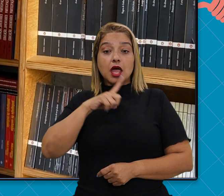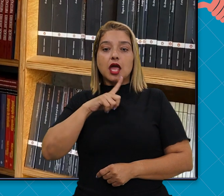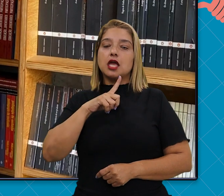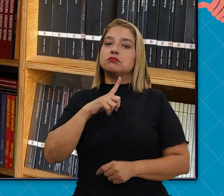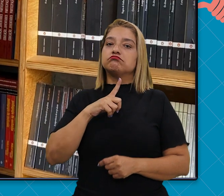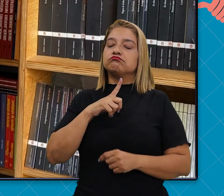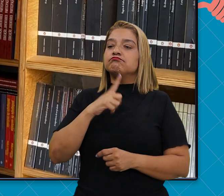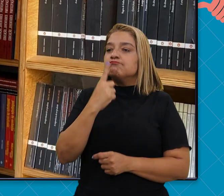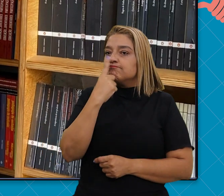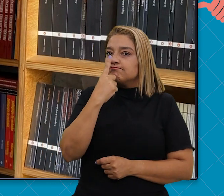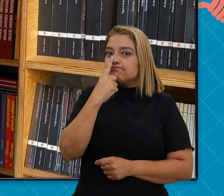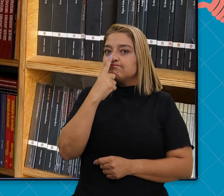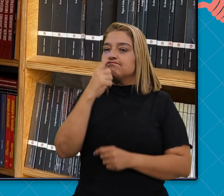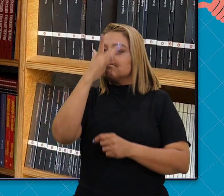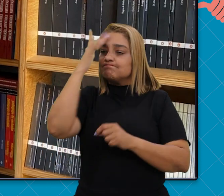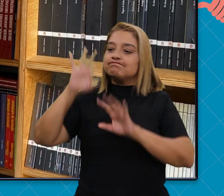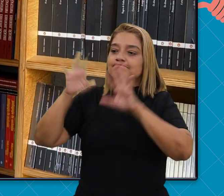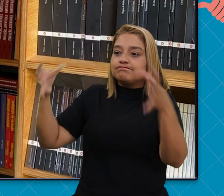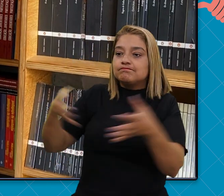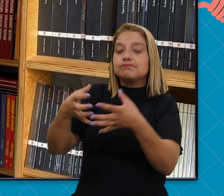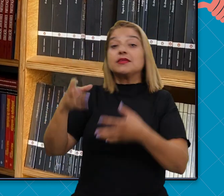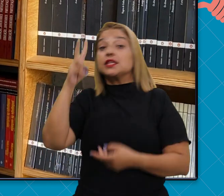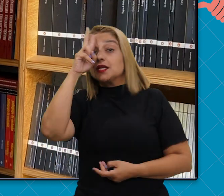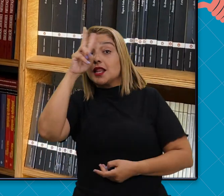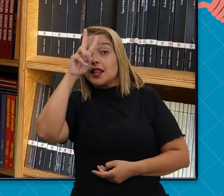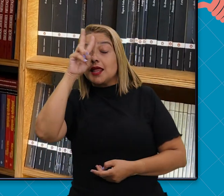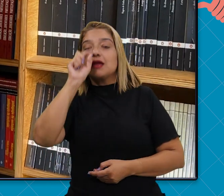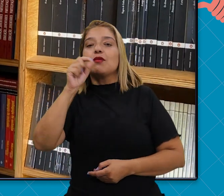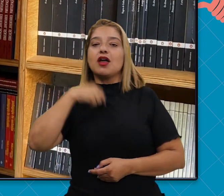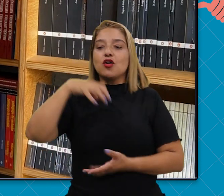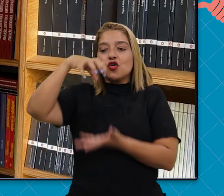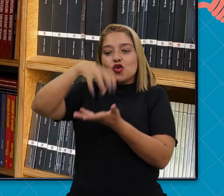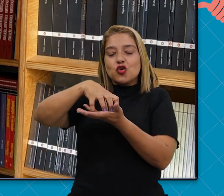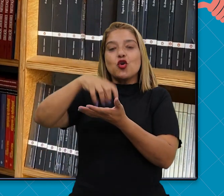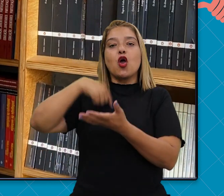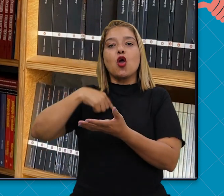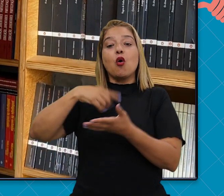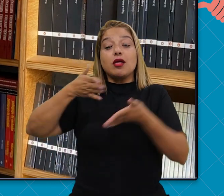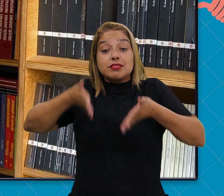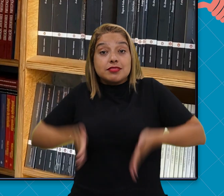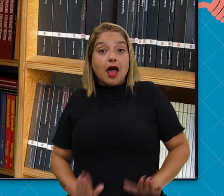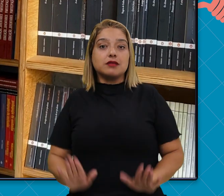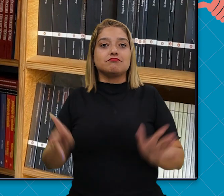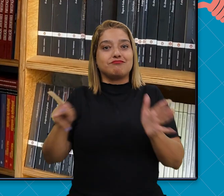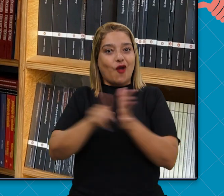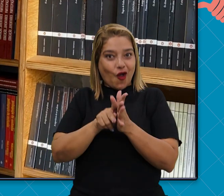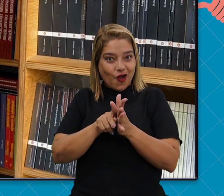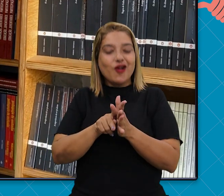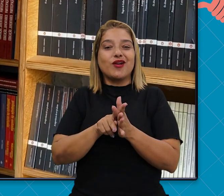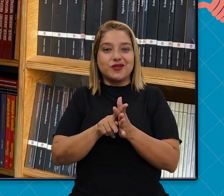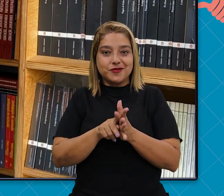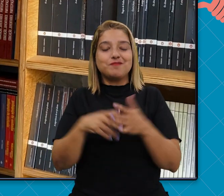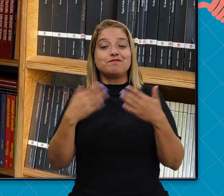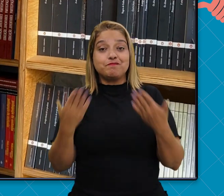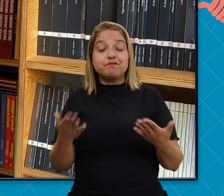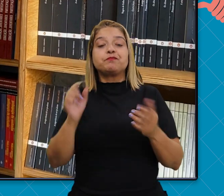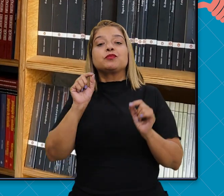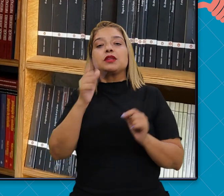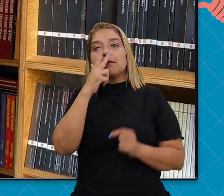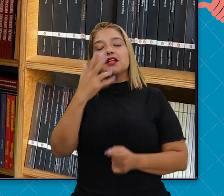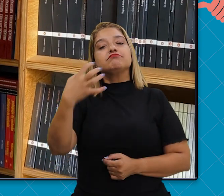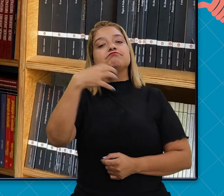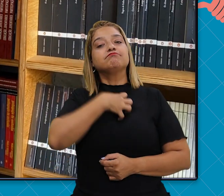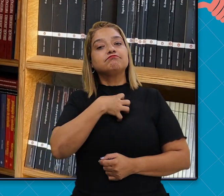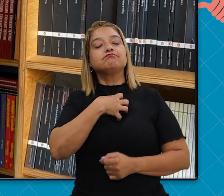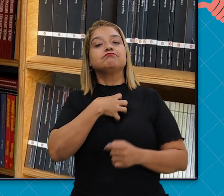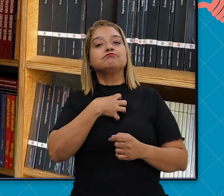com que a gente lembre do lugar de onde a gente é, que nos faz